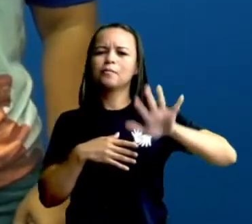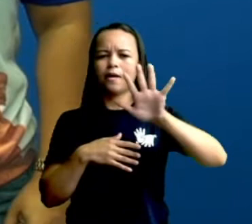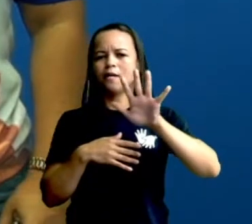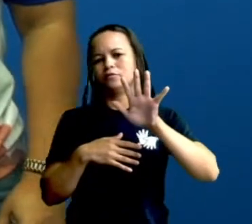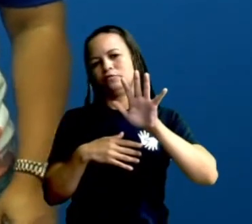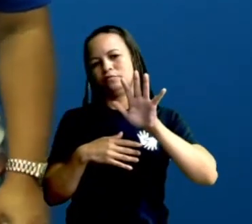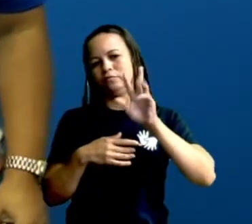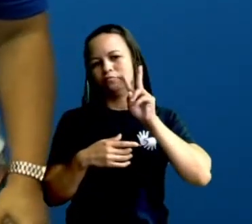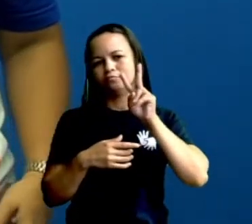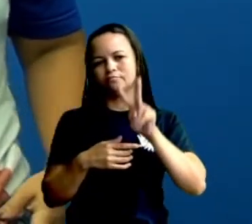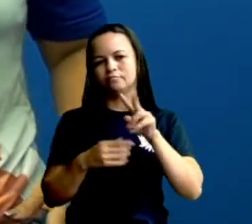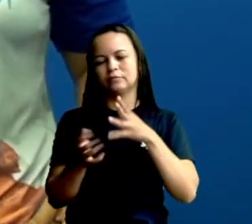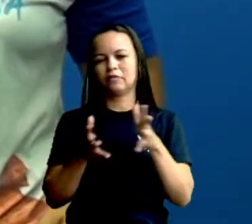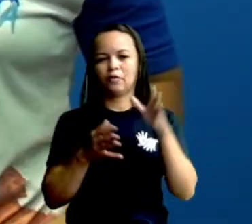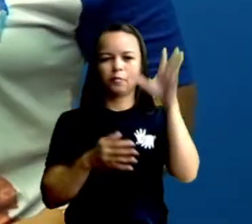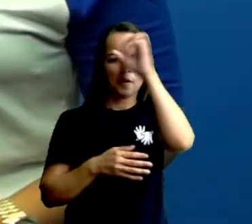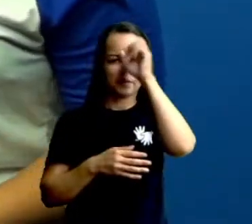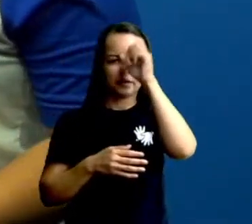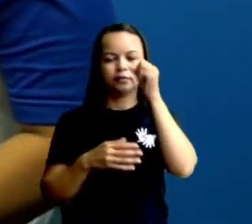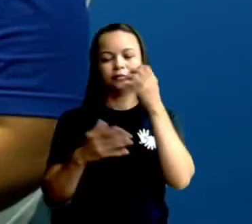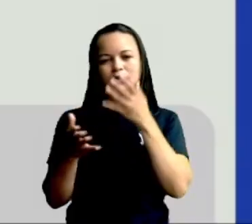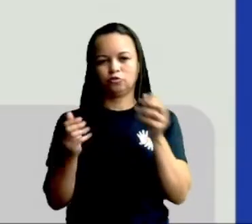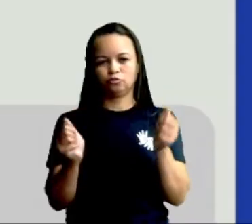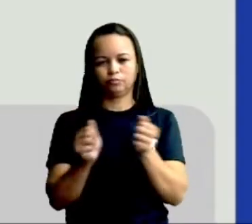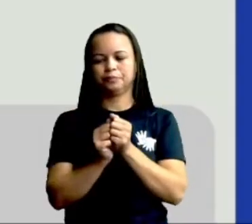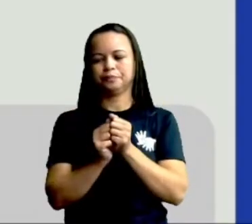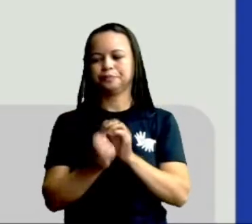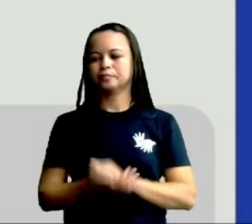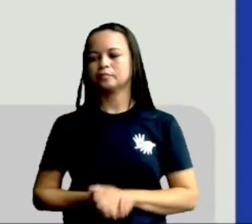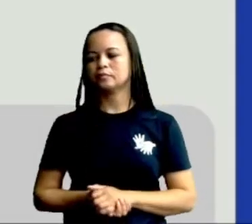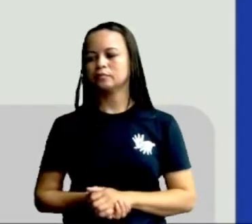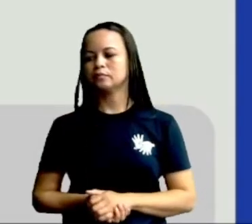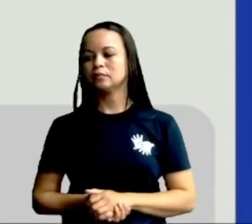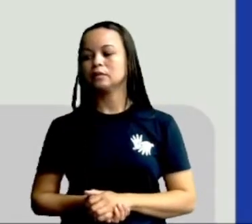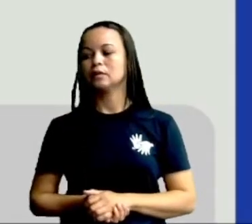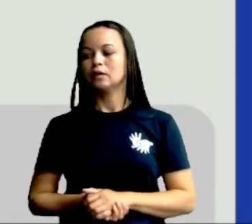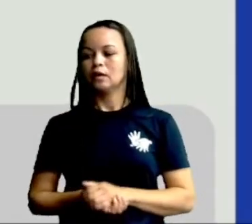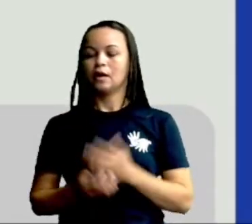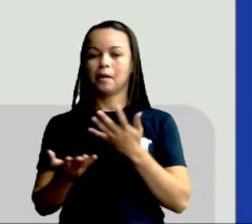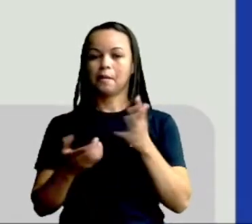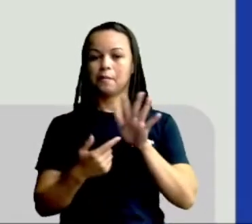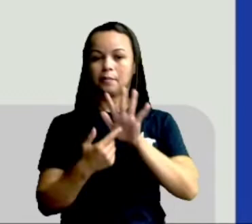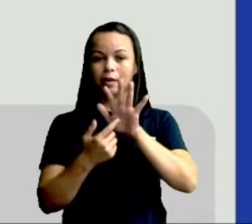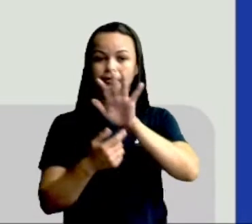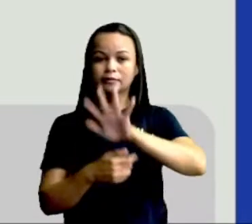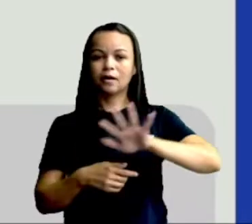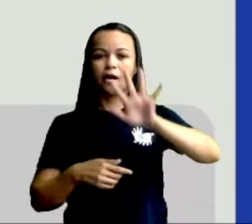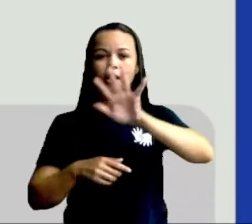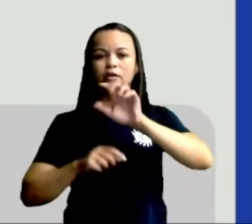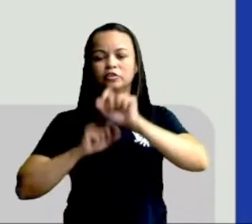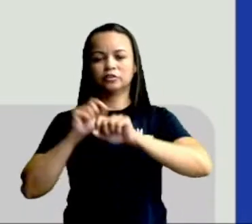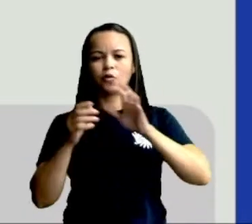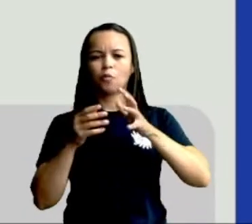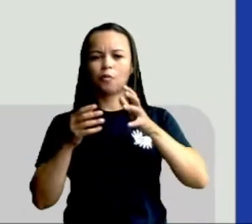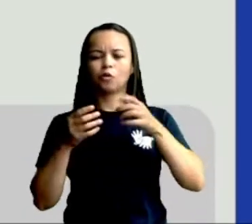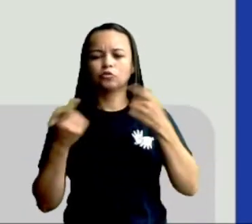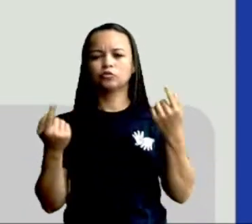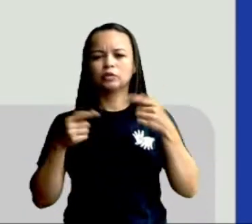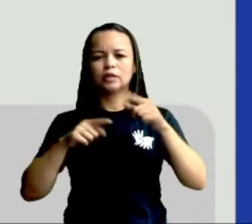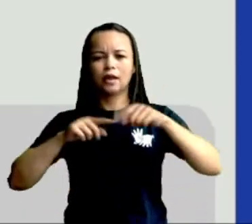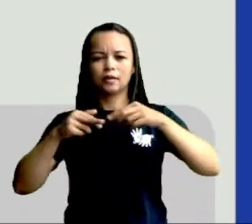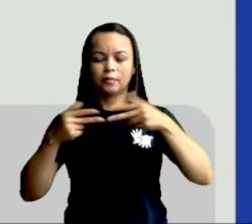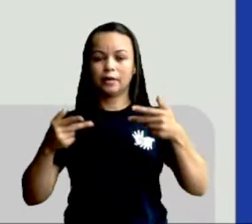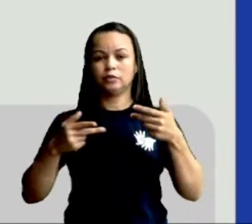que a gente vê vão aprender junto olha só a paisagem é composta por elementos do presente